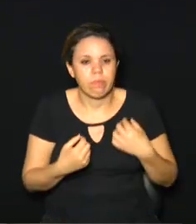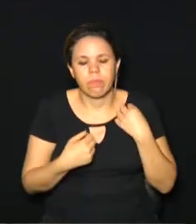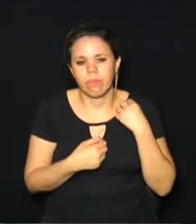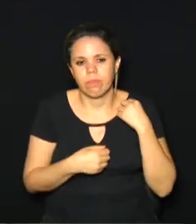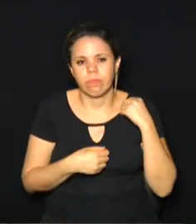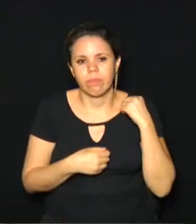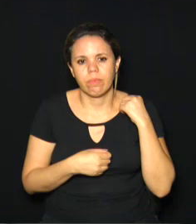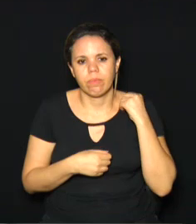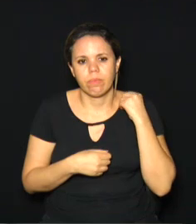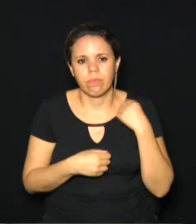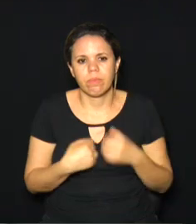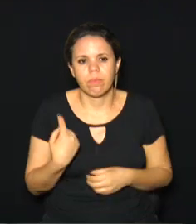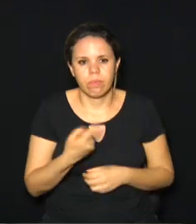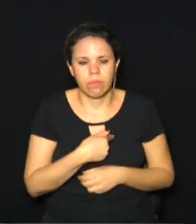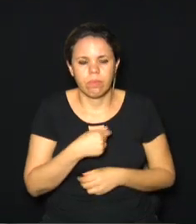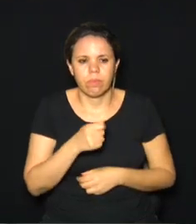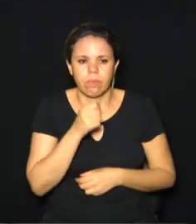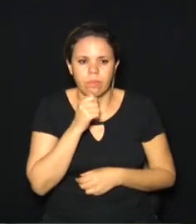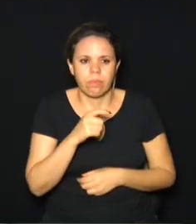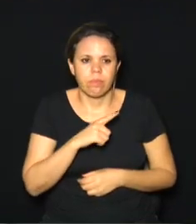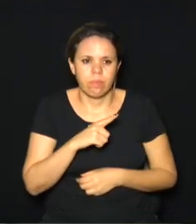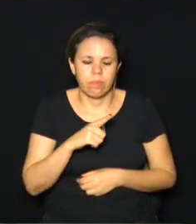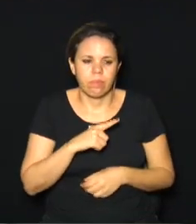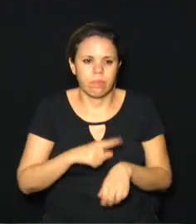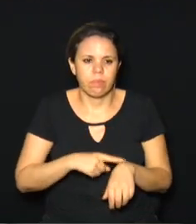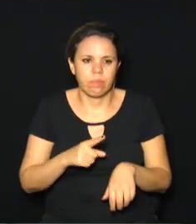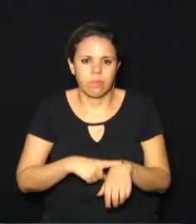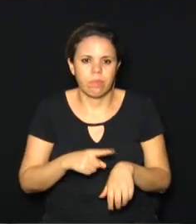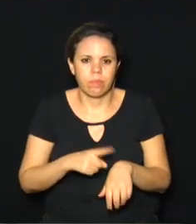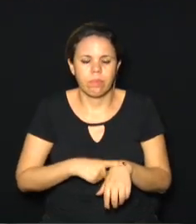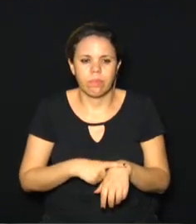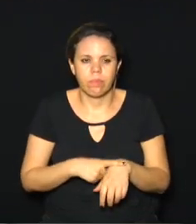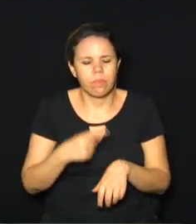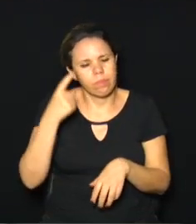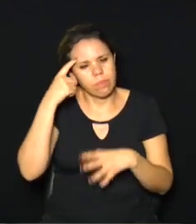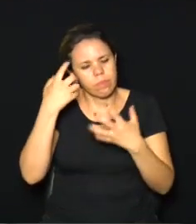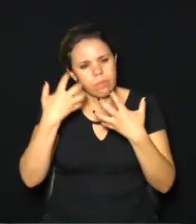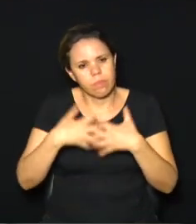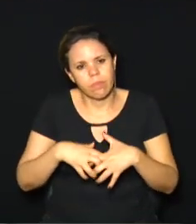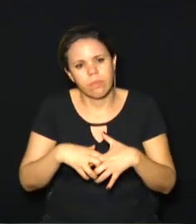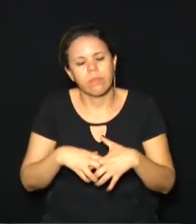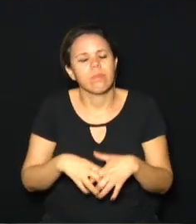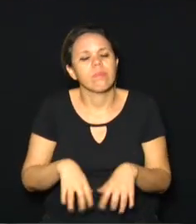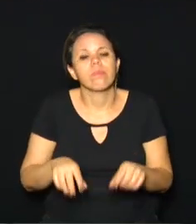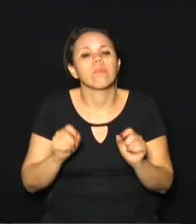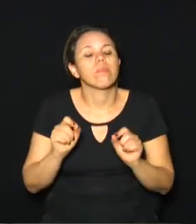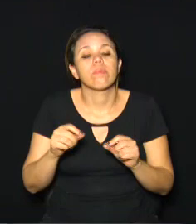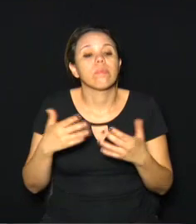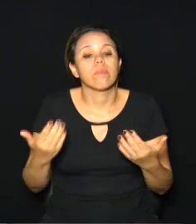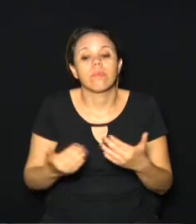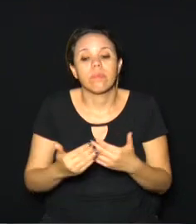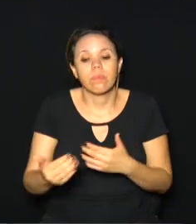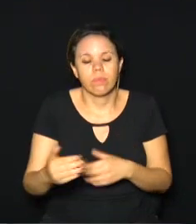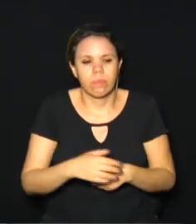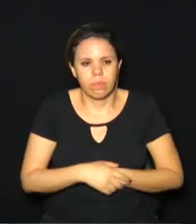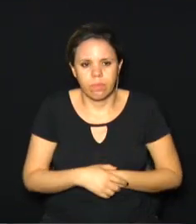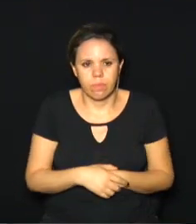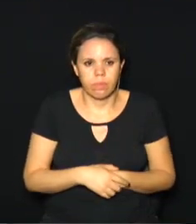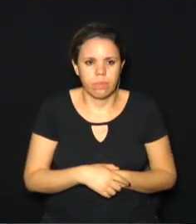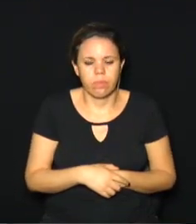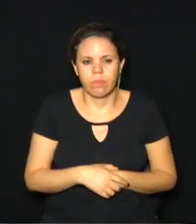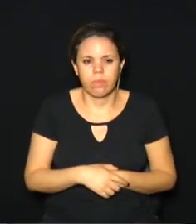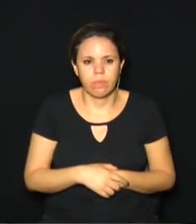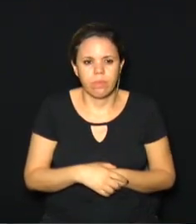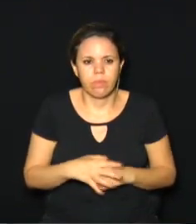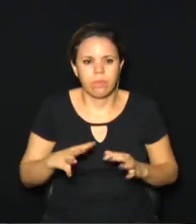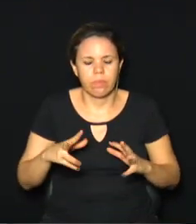qualquer maneira, nós ainda temos, eu acho que no momento é um momento de pensarmos assim, como será daqui para frente. E